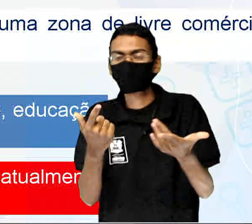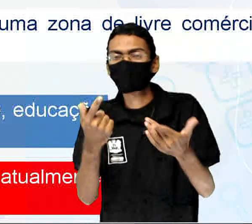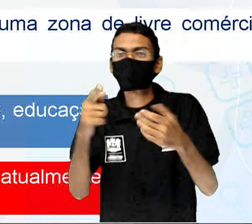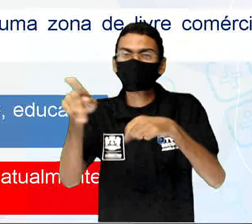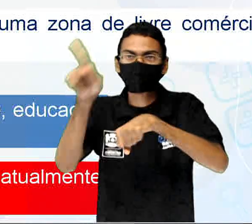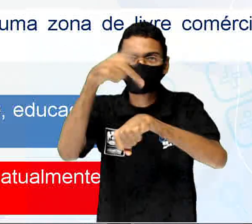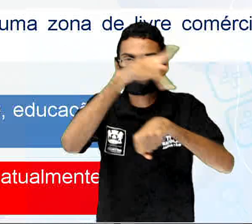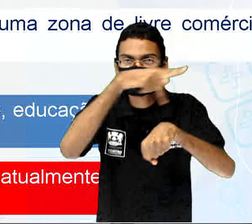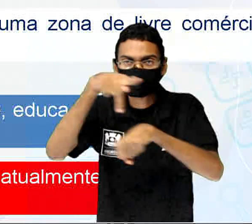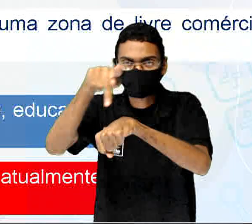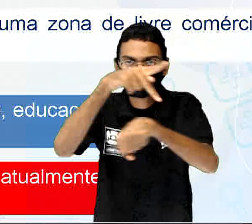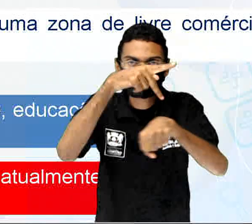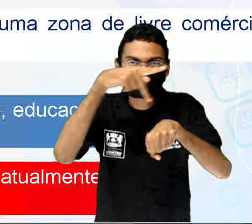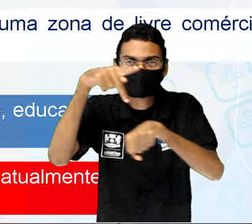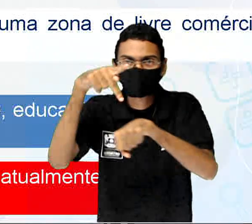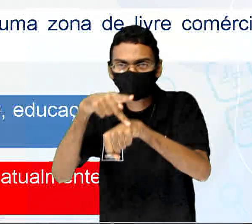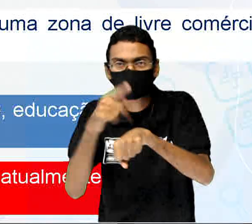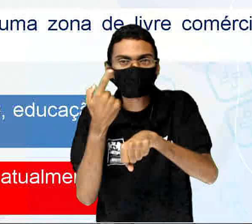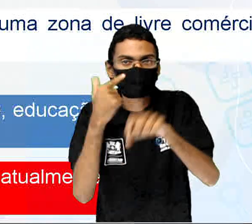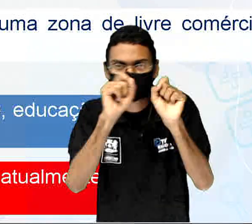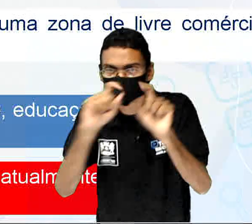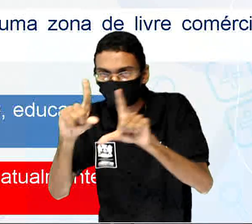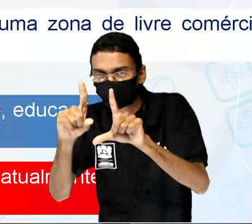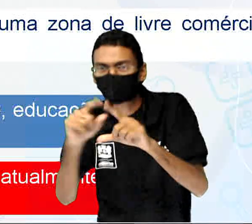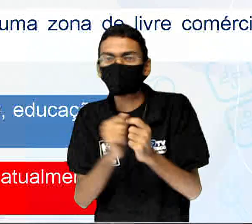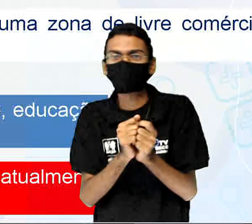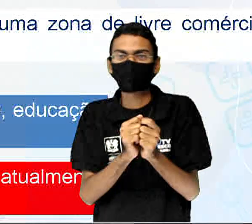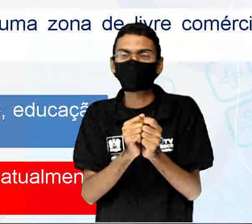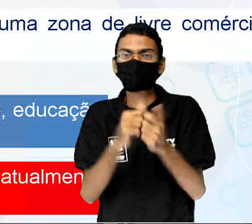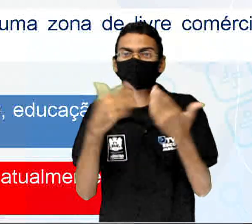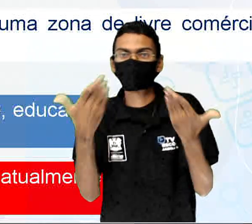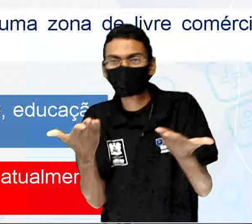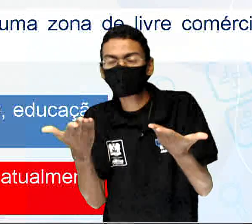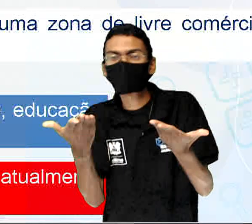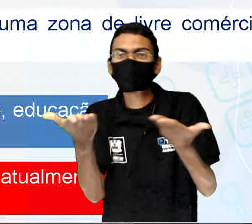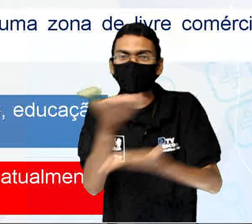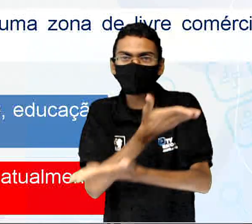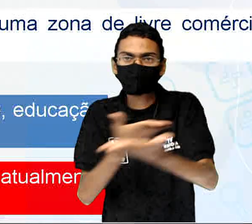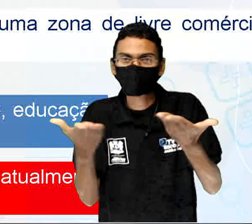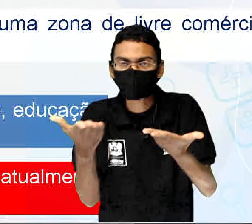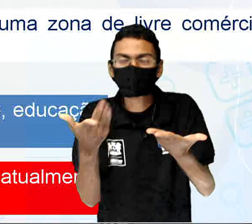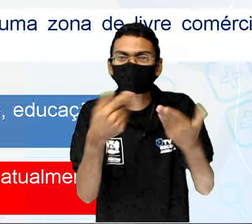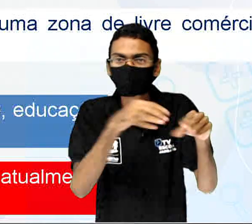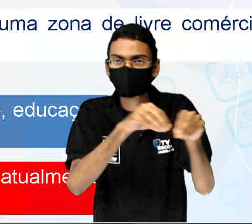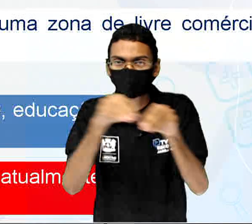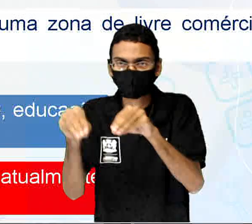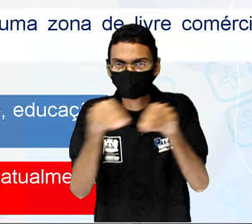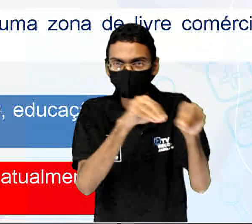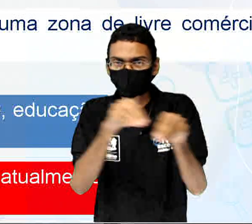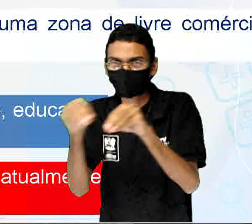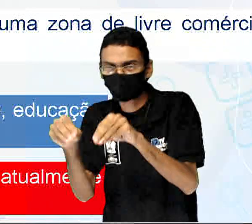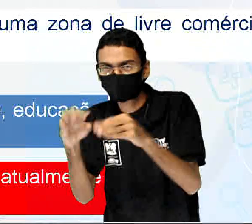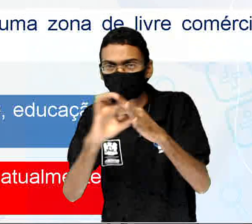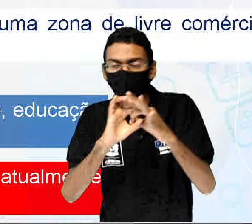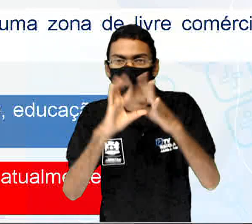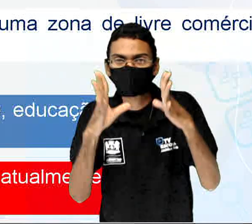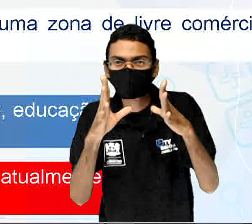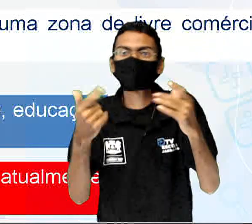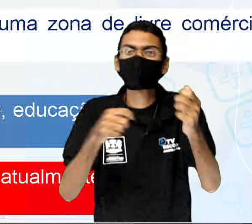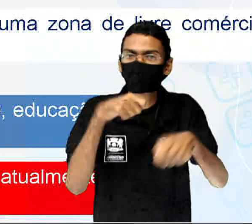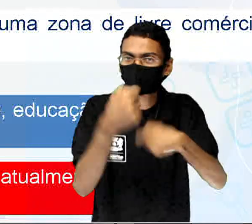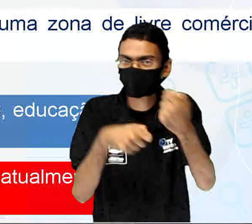são vários. Então, qual é o objetivo? Integração econômica total partindo de uma zona de livre comércio, sempre